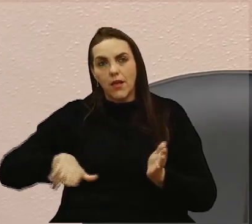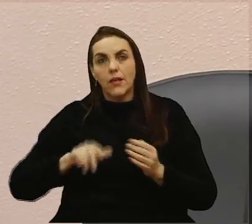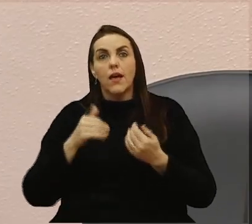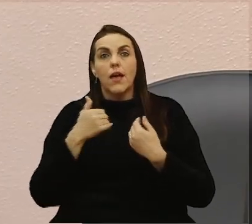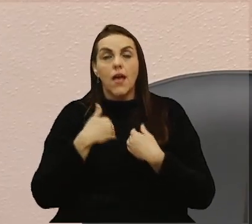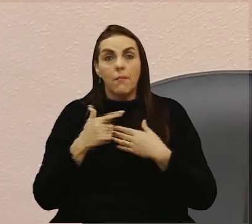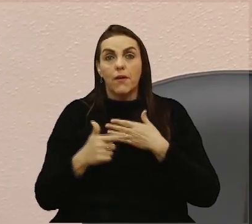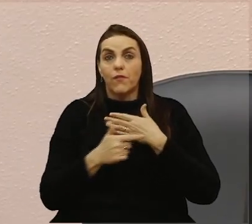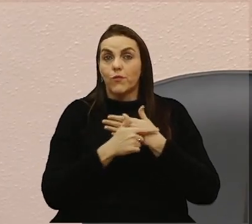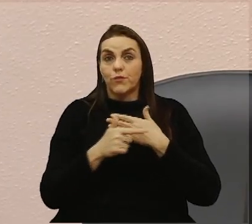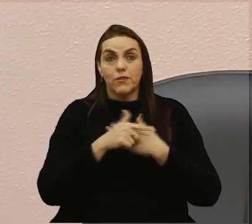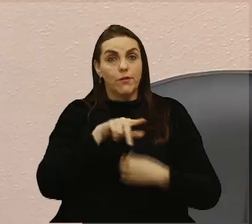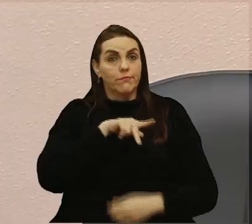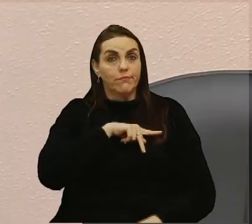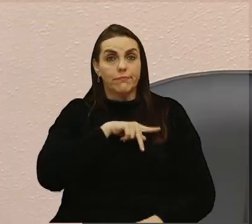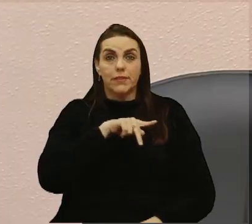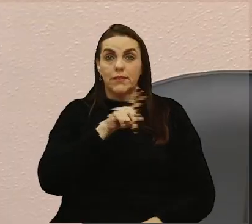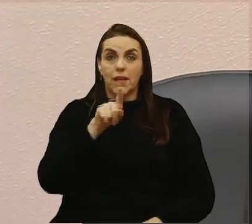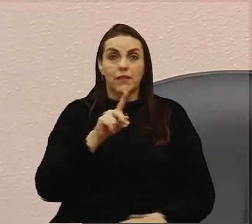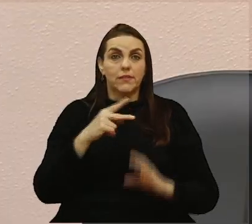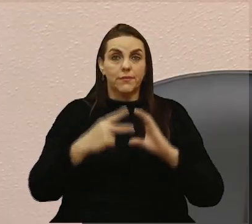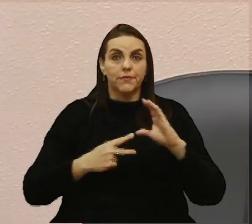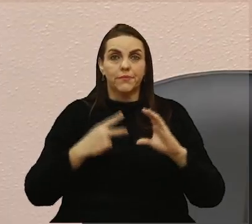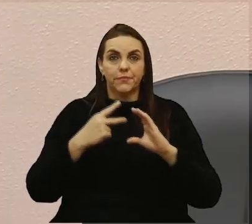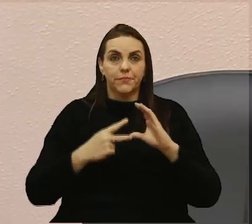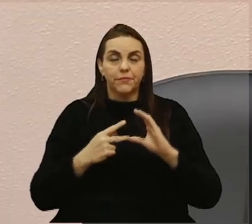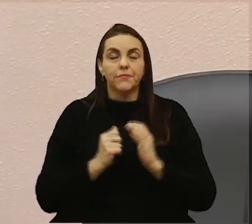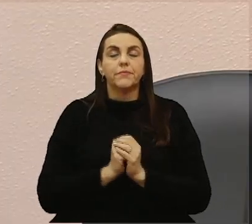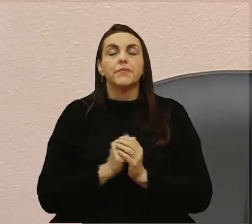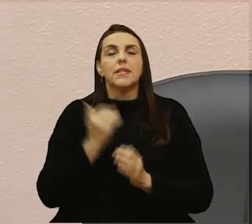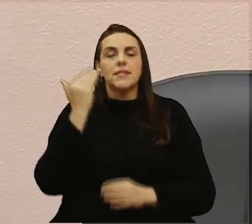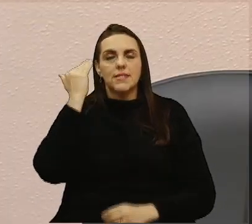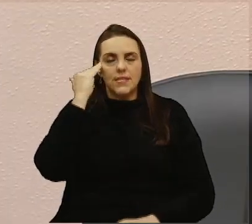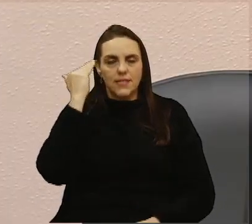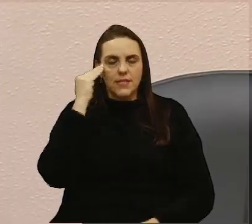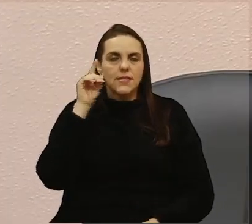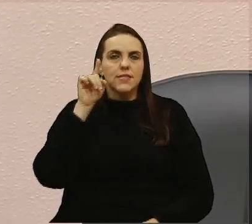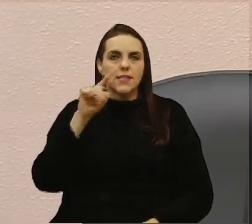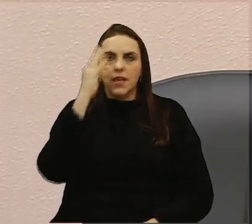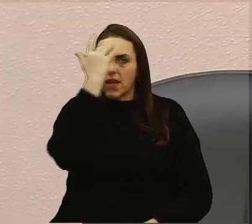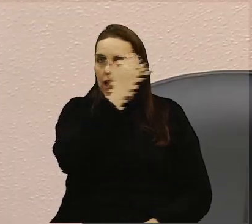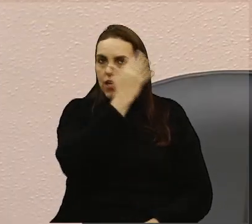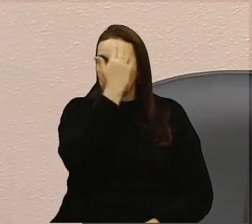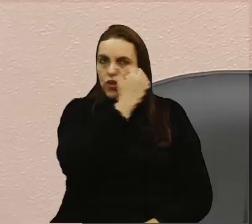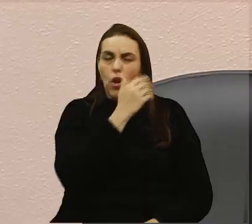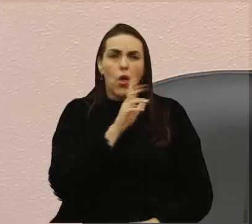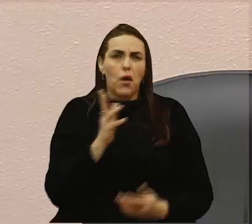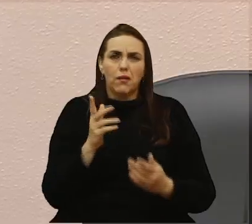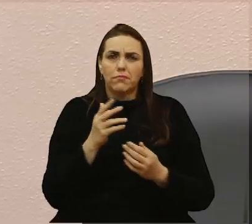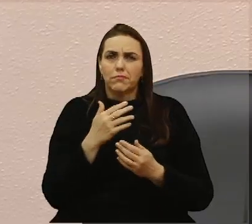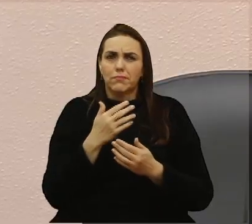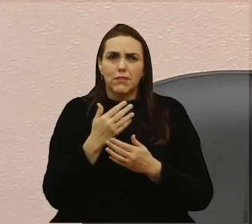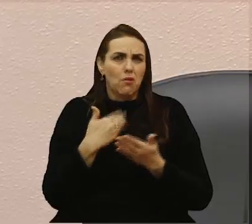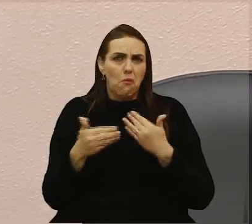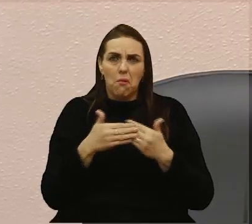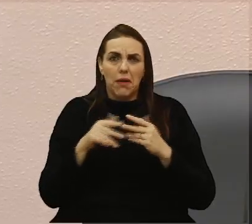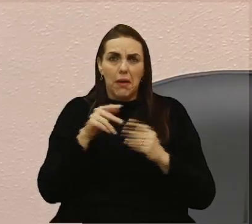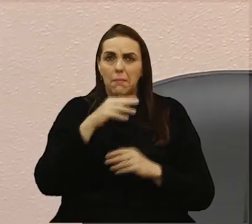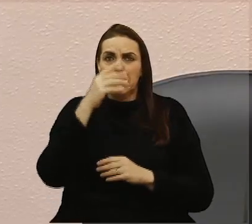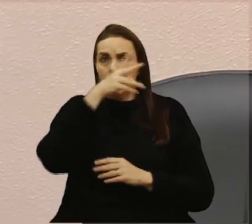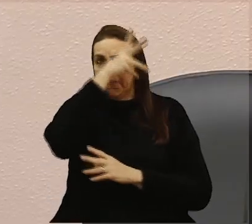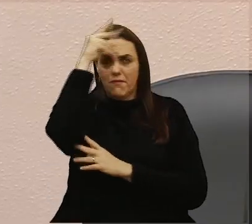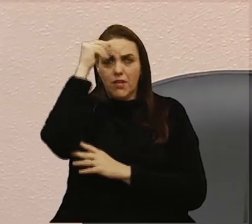função aqui de presidente da Câmara de Vereadores. Sei que o prefeito Adiló, e nenhum prefeito, gosta de